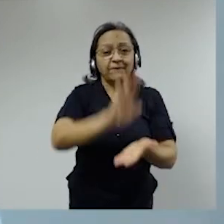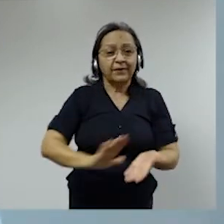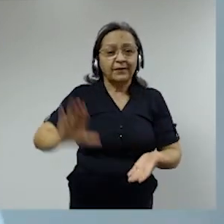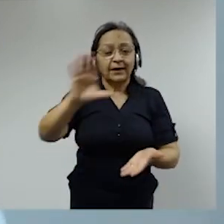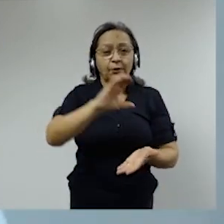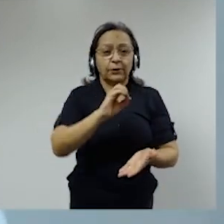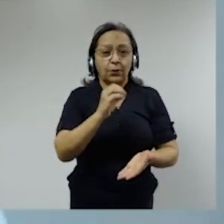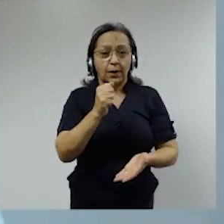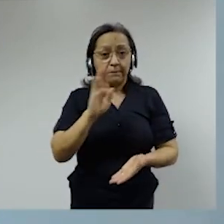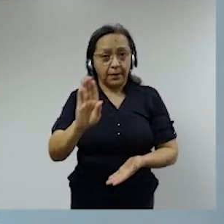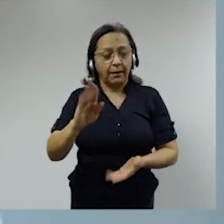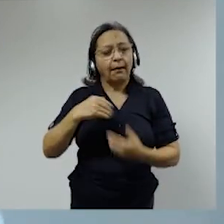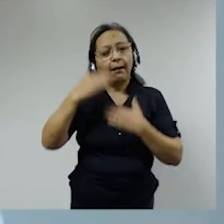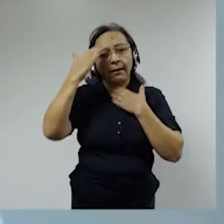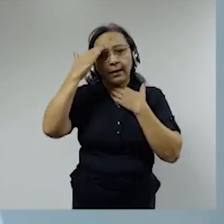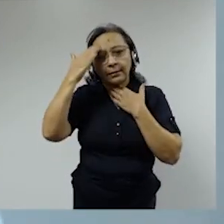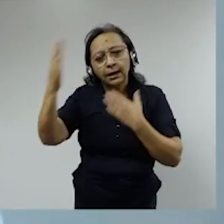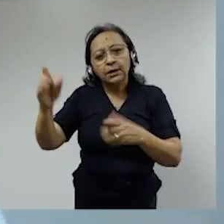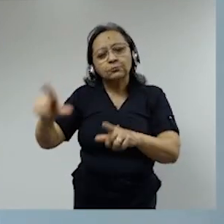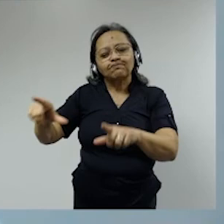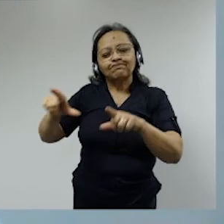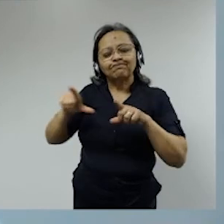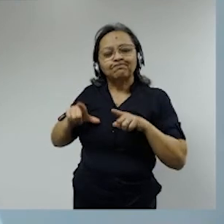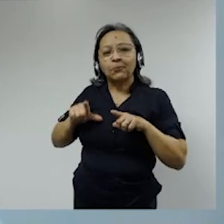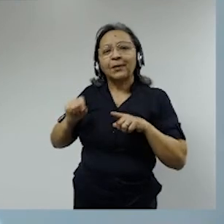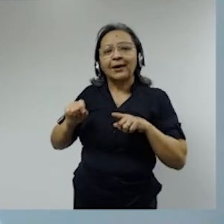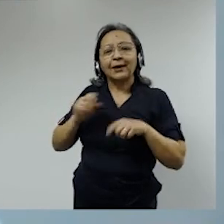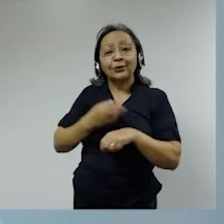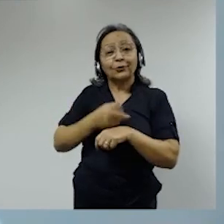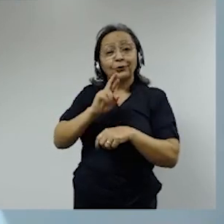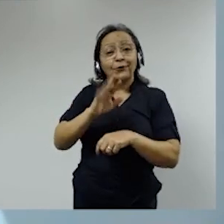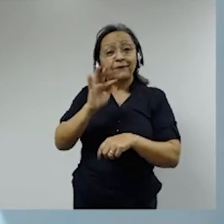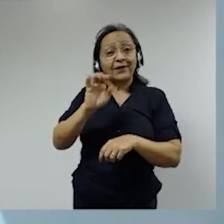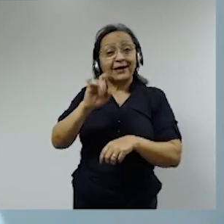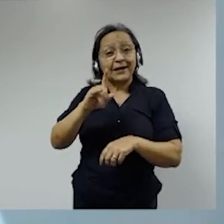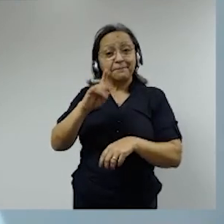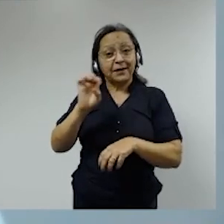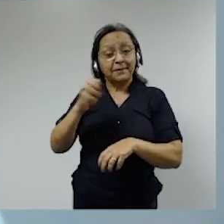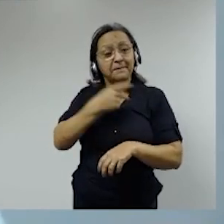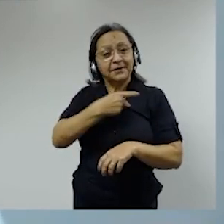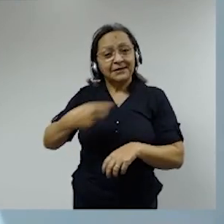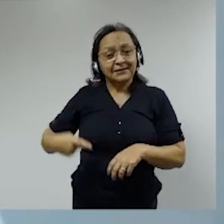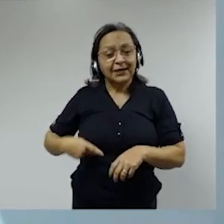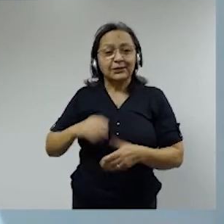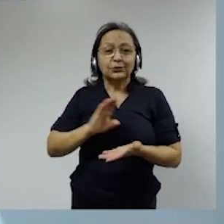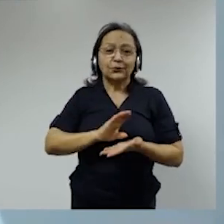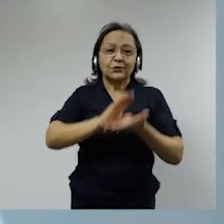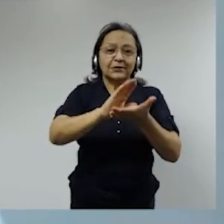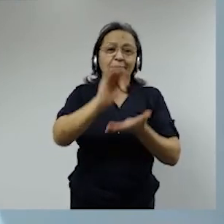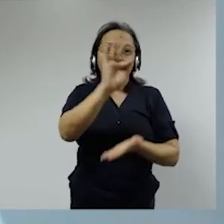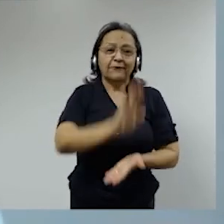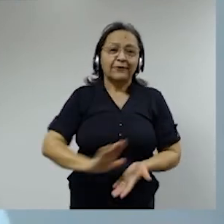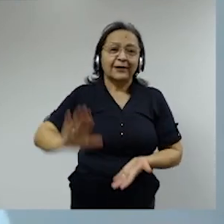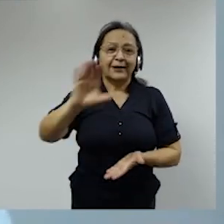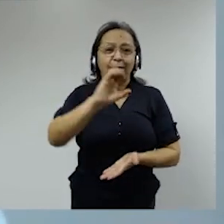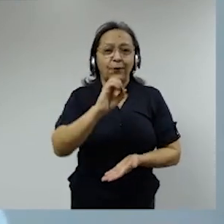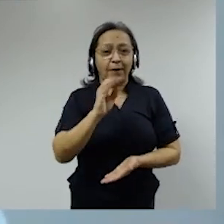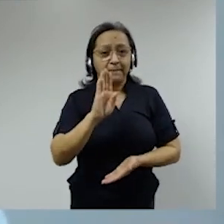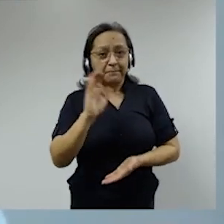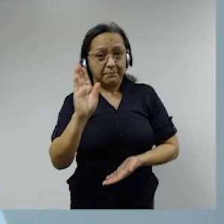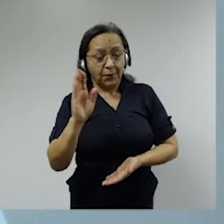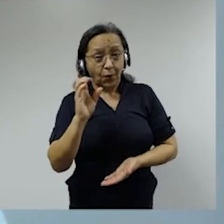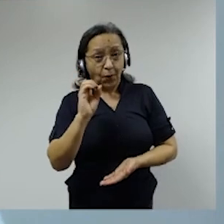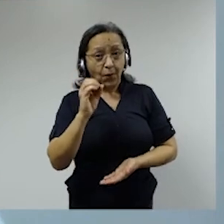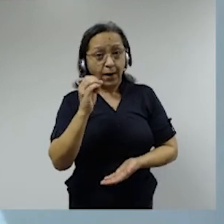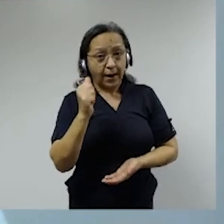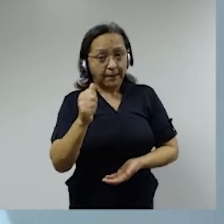do Brasil. Agradeço o convite feito pelo Dr. Felipe Santa Cruz, presidente do Conselho Federal da OAB.